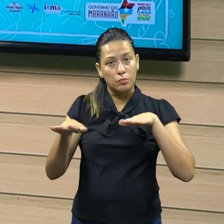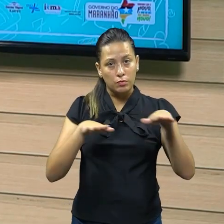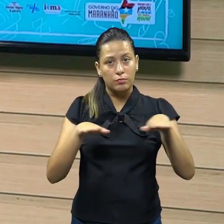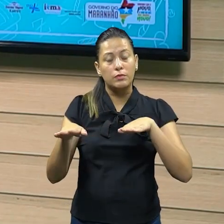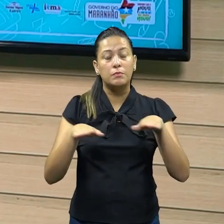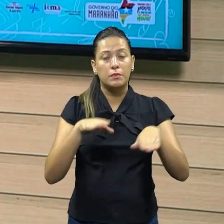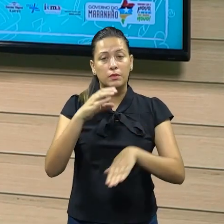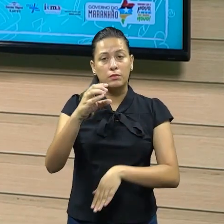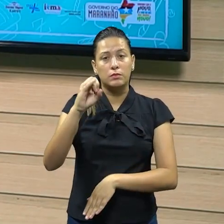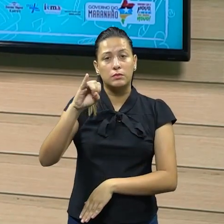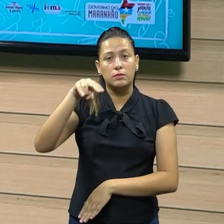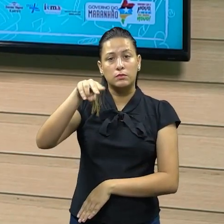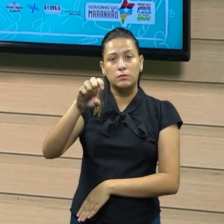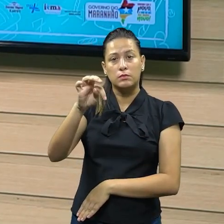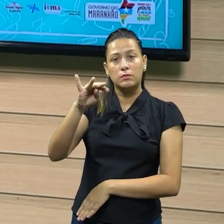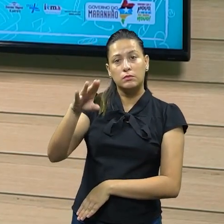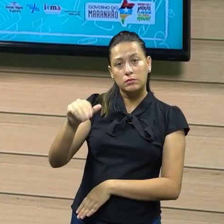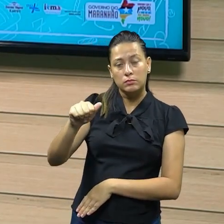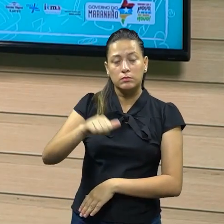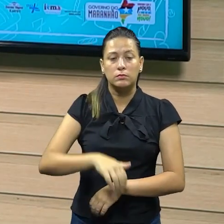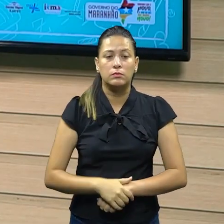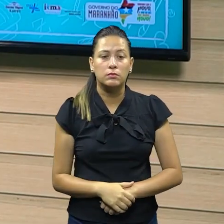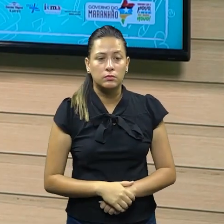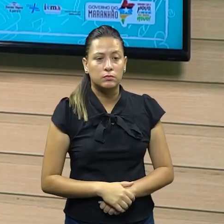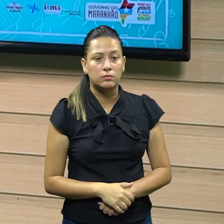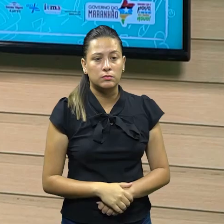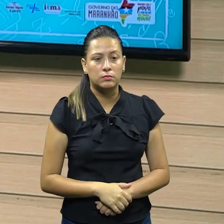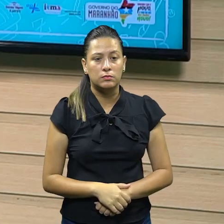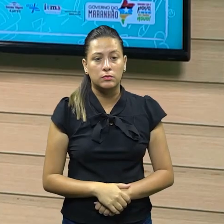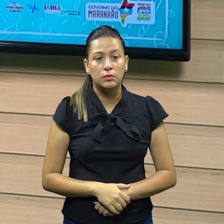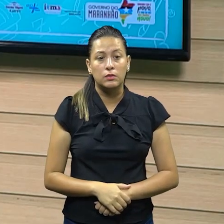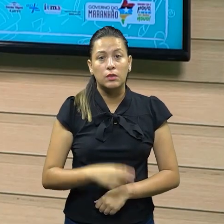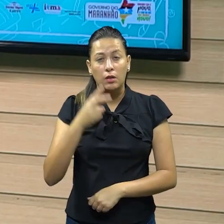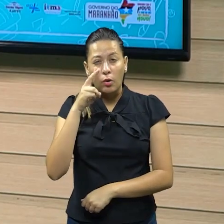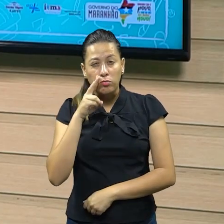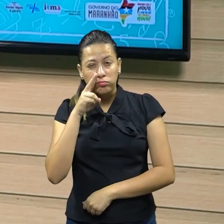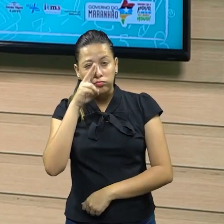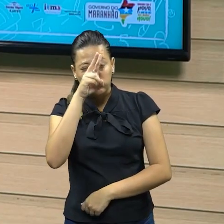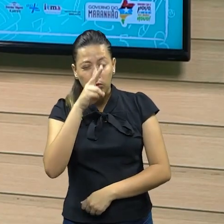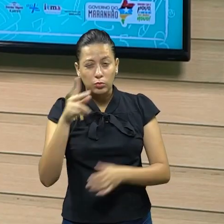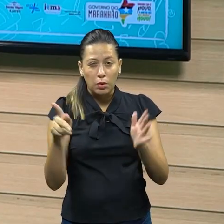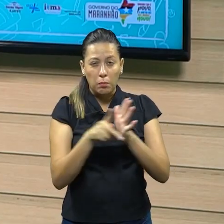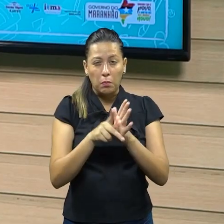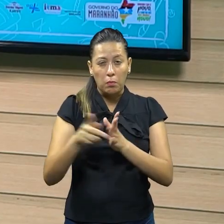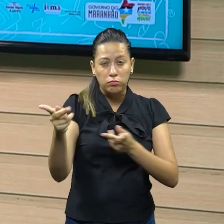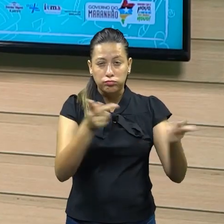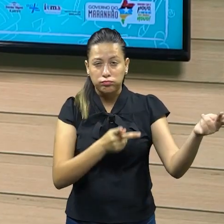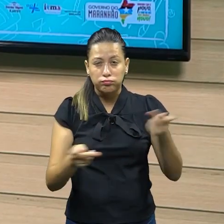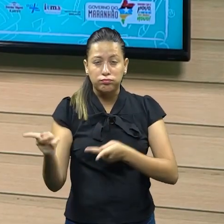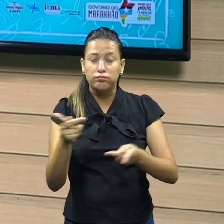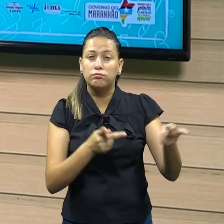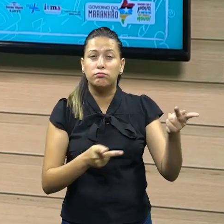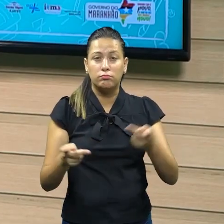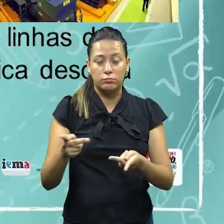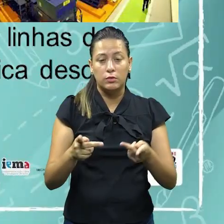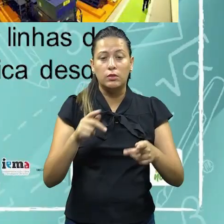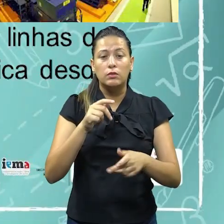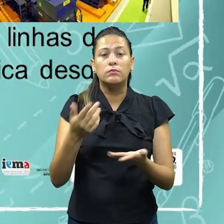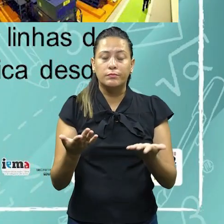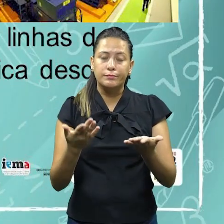cinética, devido à conversão da força do vento em energia cinética, também gera